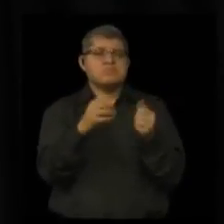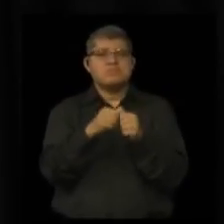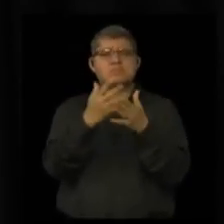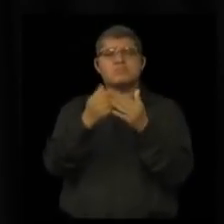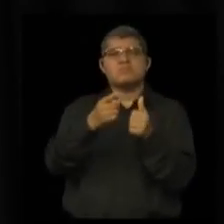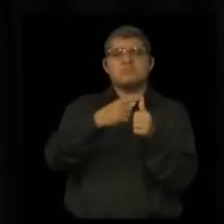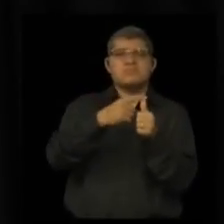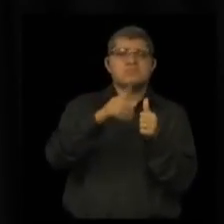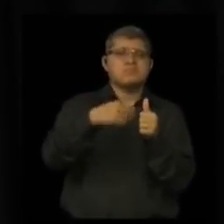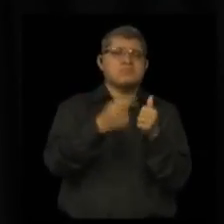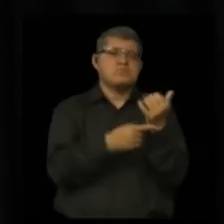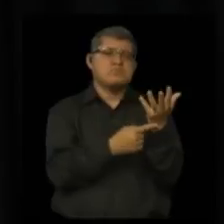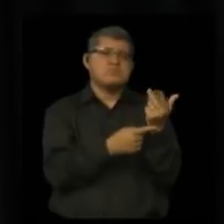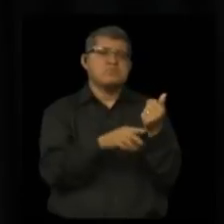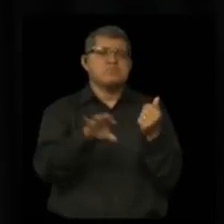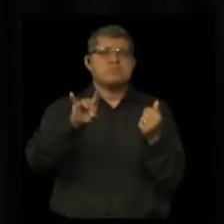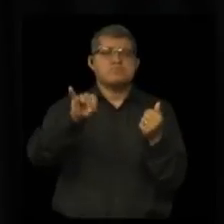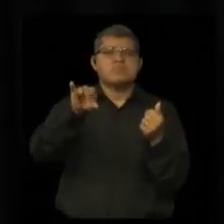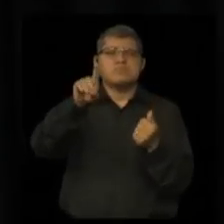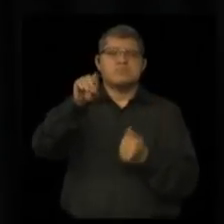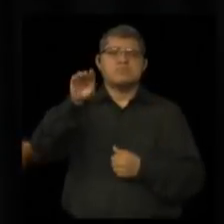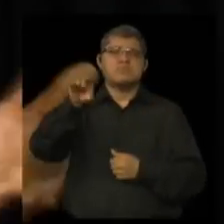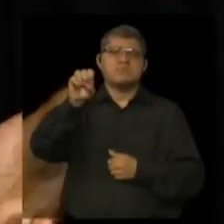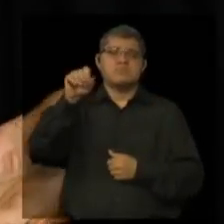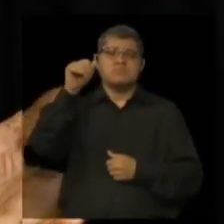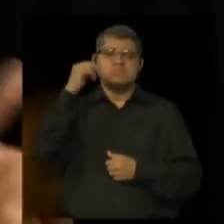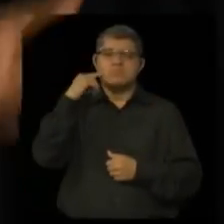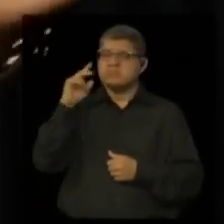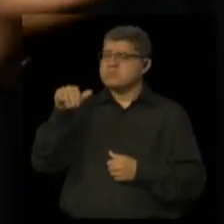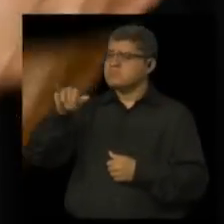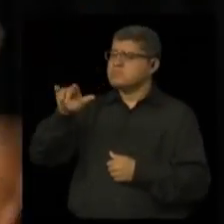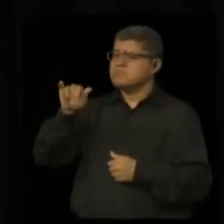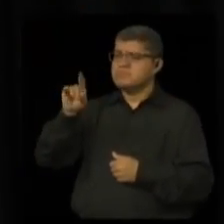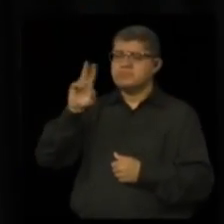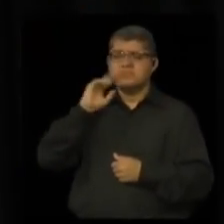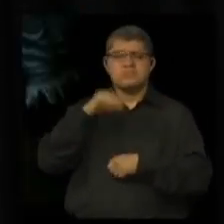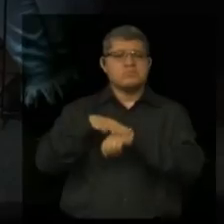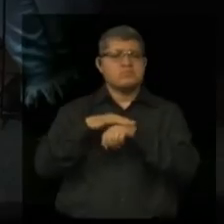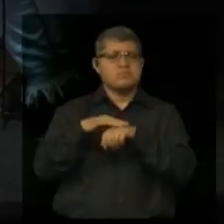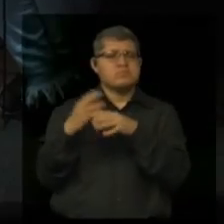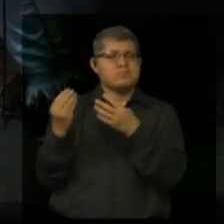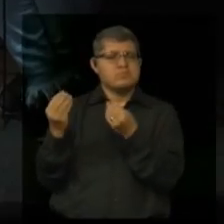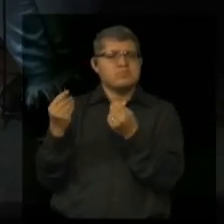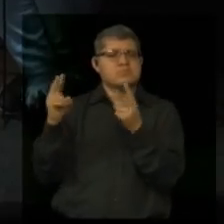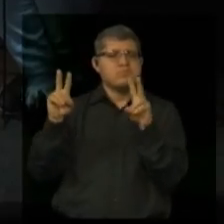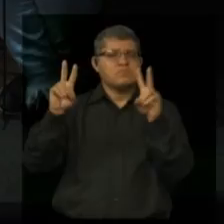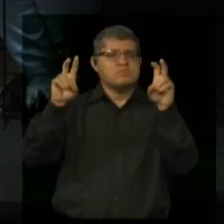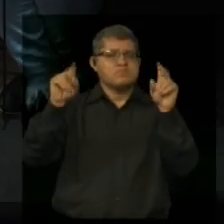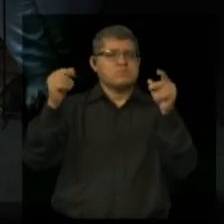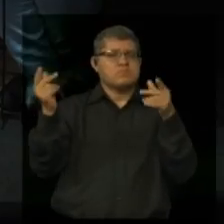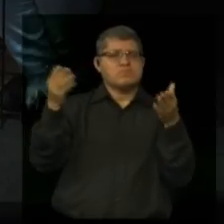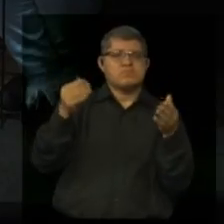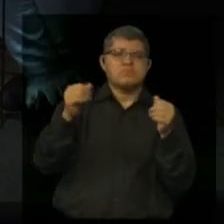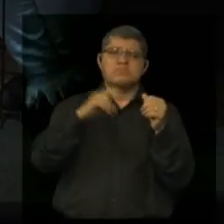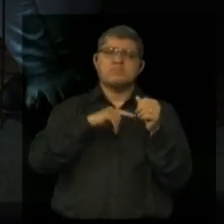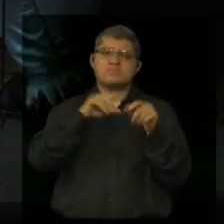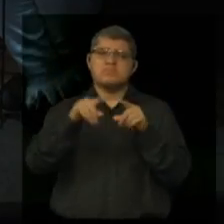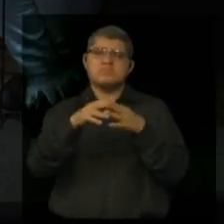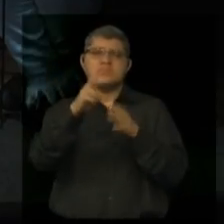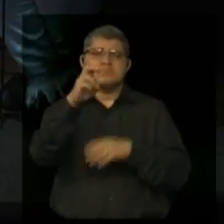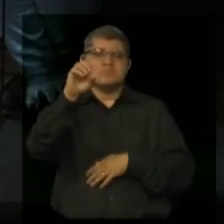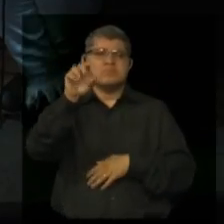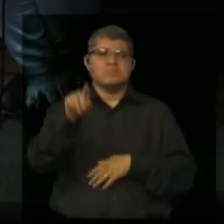ocupar primeiro o grande, Teatro, né? Da Cidade de Saber. Não é, Nildo? A gente tem conversado muito sobre isso. Então, se você tem um público de